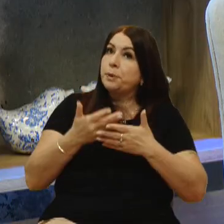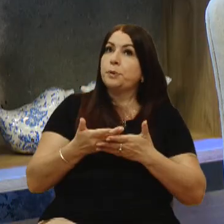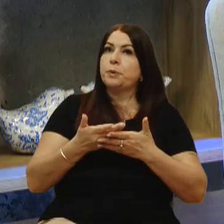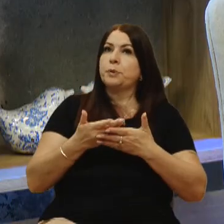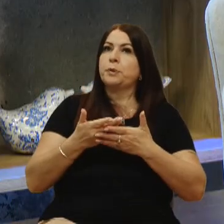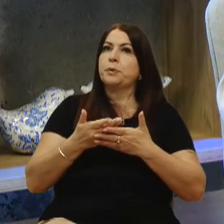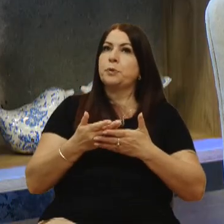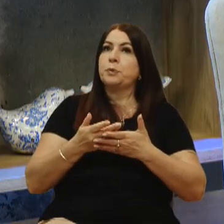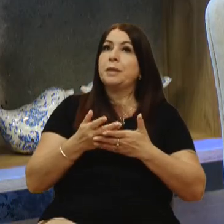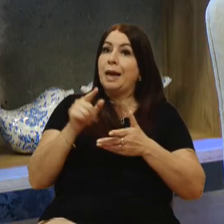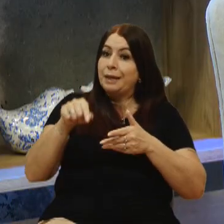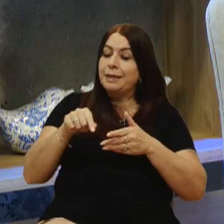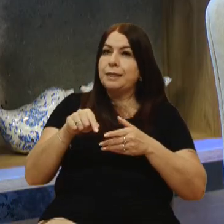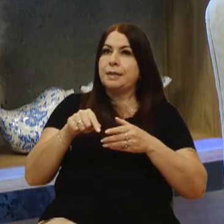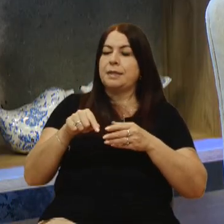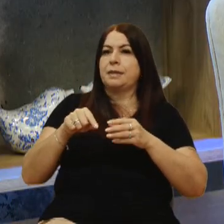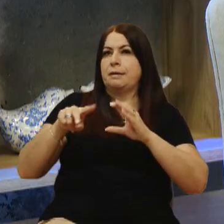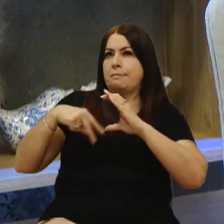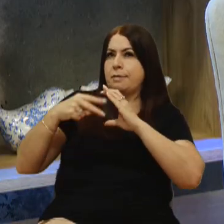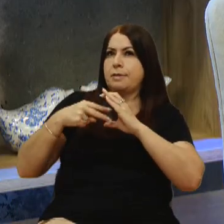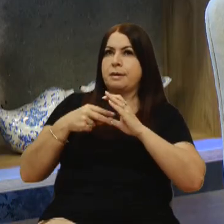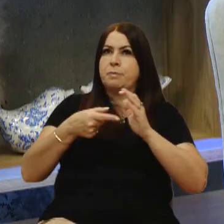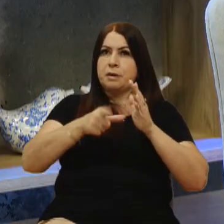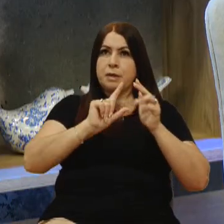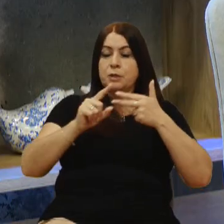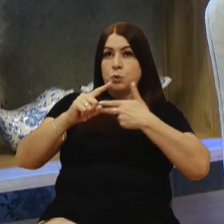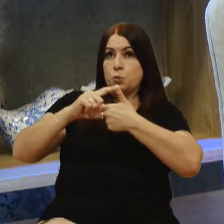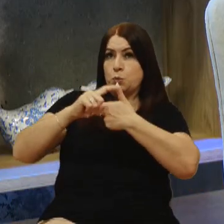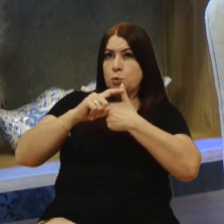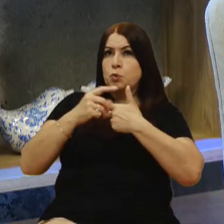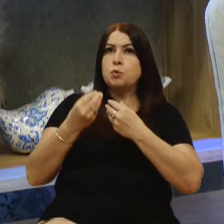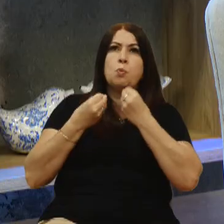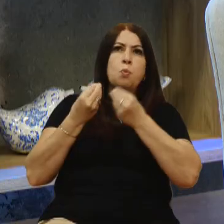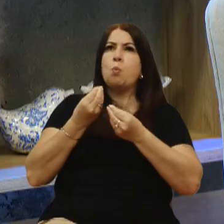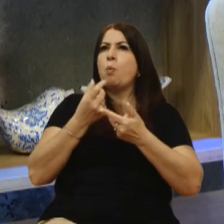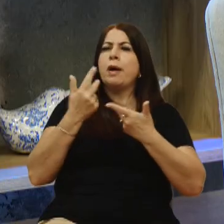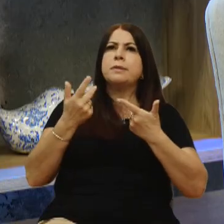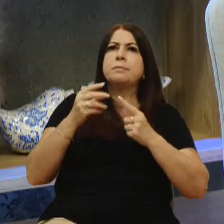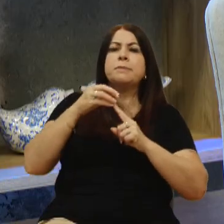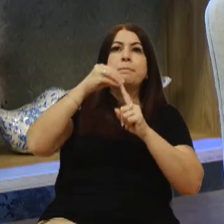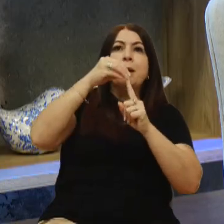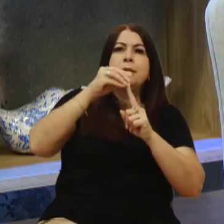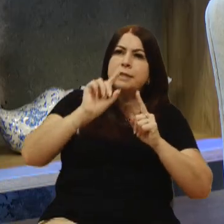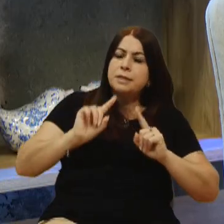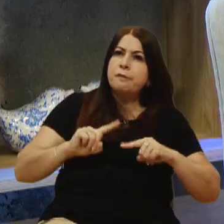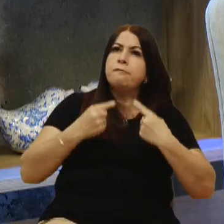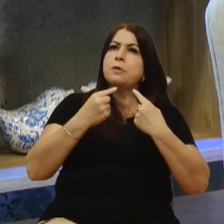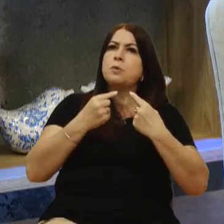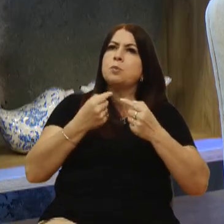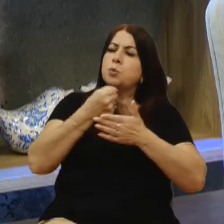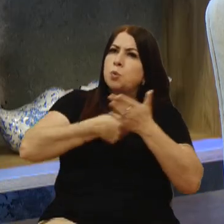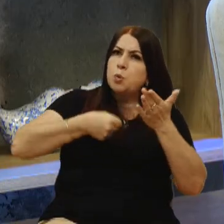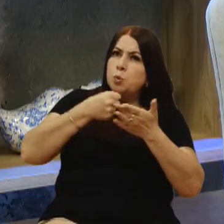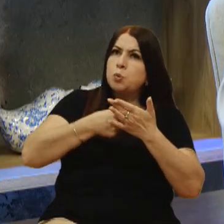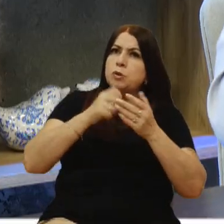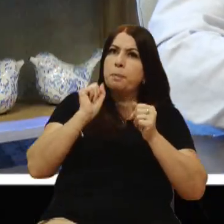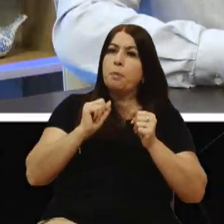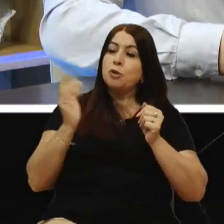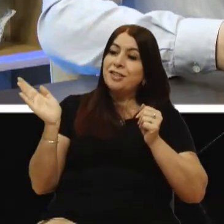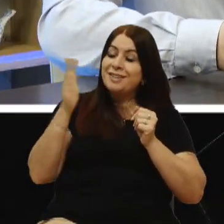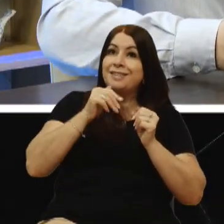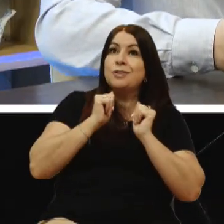no plenário, anteriormente lá no Executivo? Quais são os principais desafios, essas lutas que o senhor pode